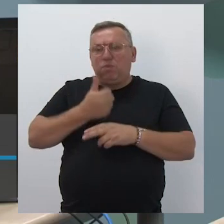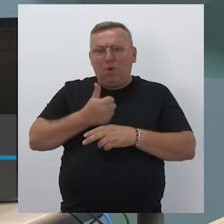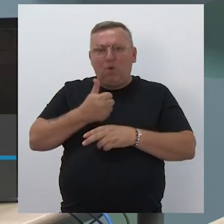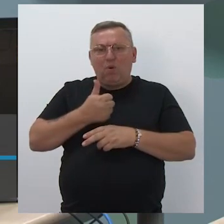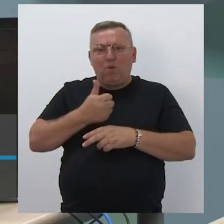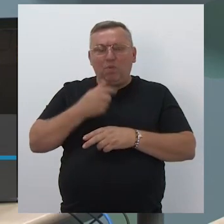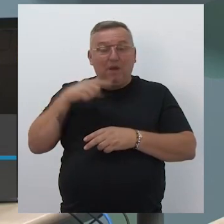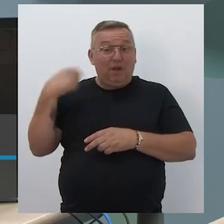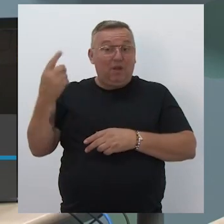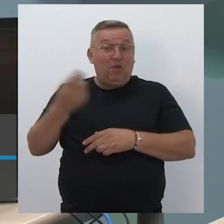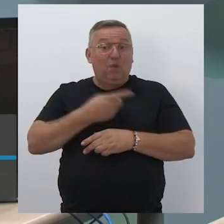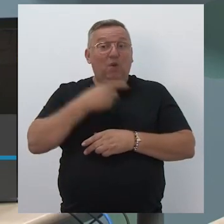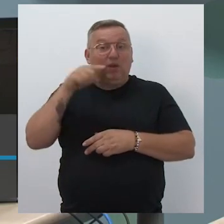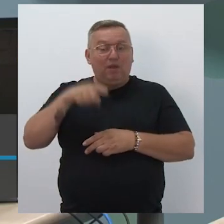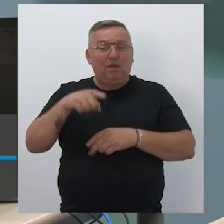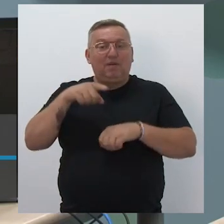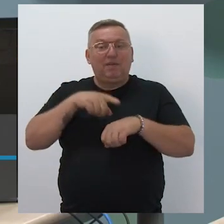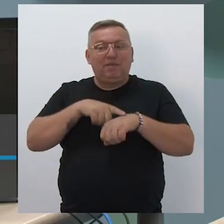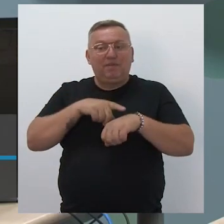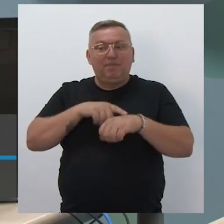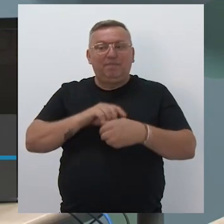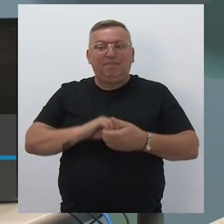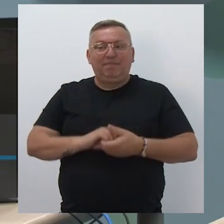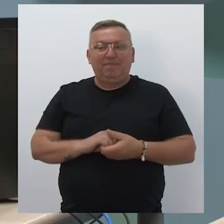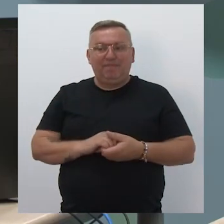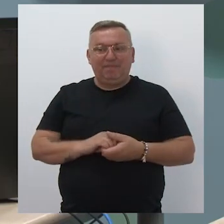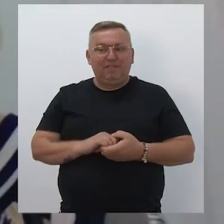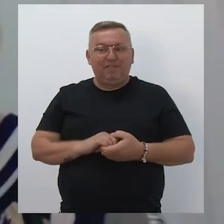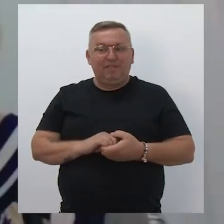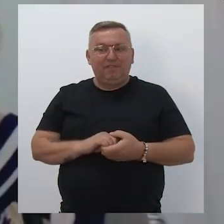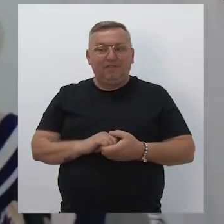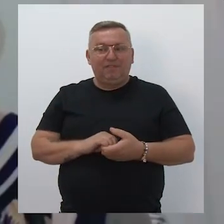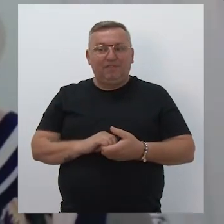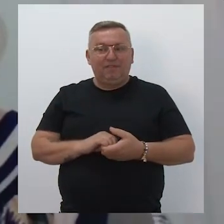para todos nós neste momento.